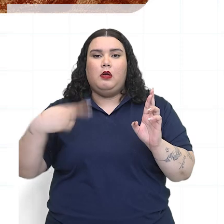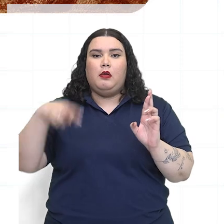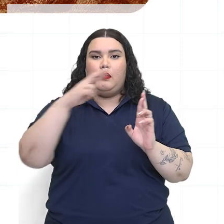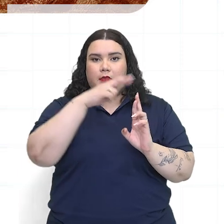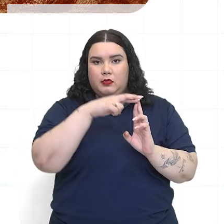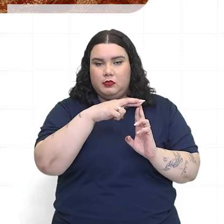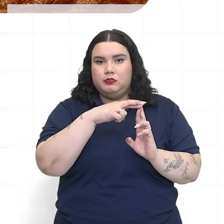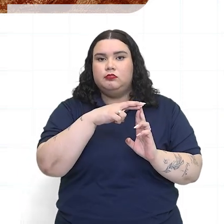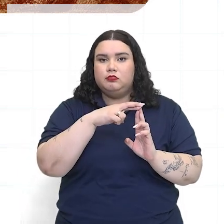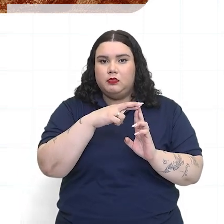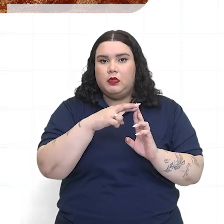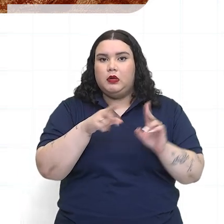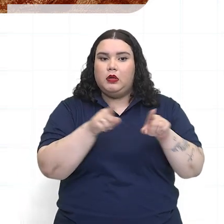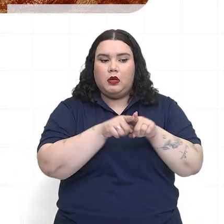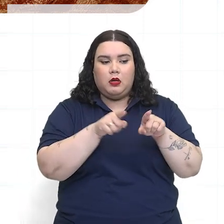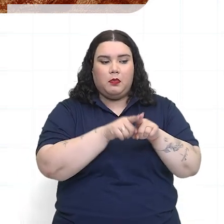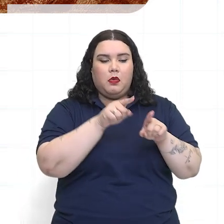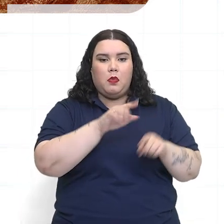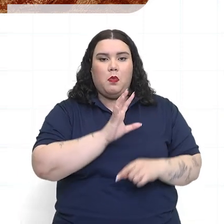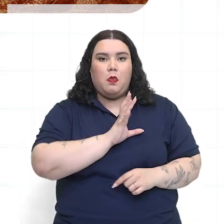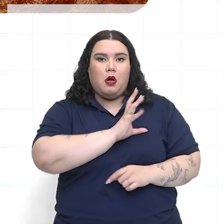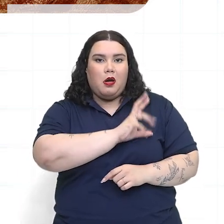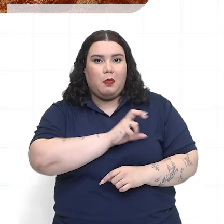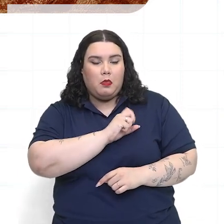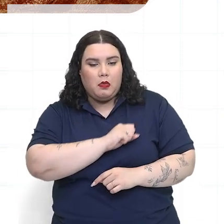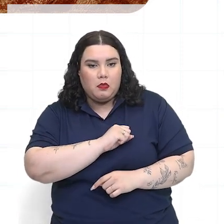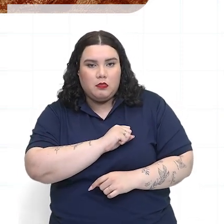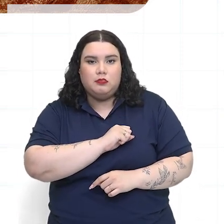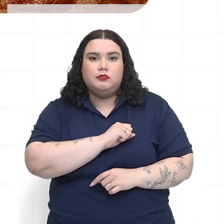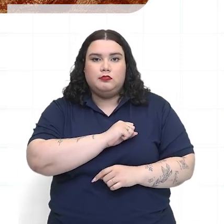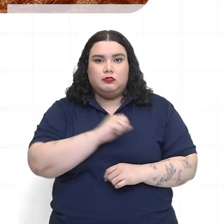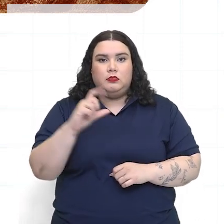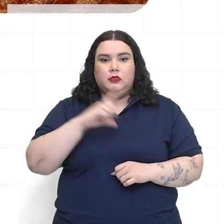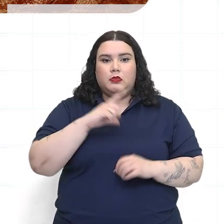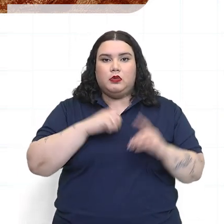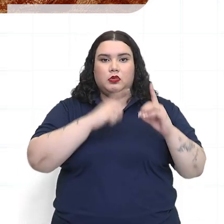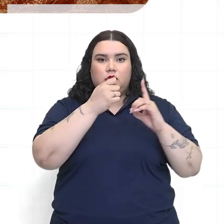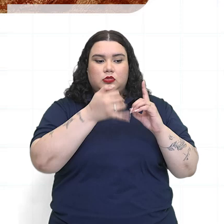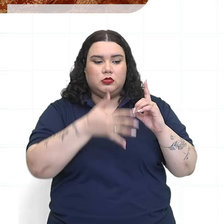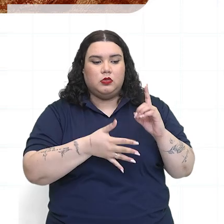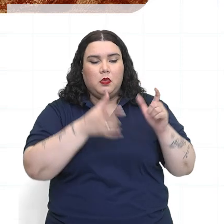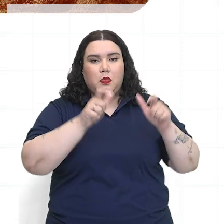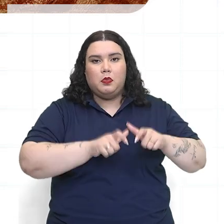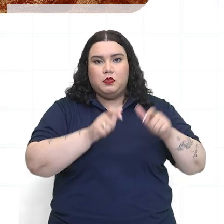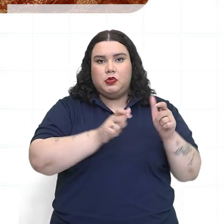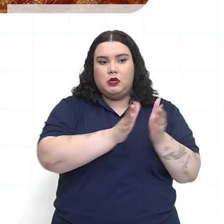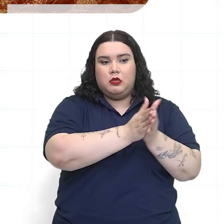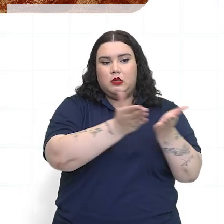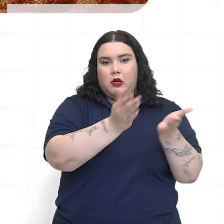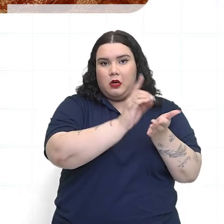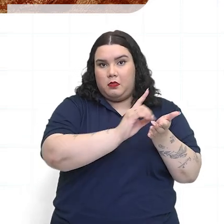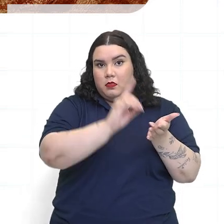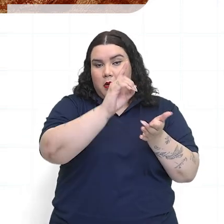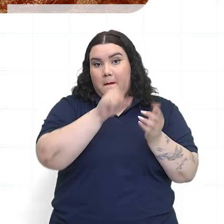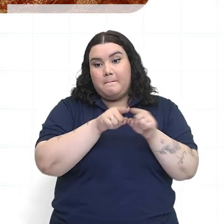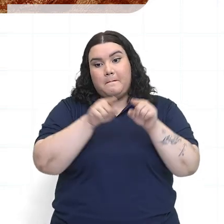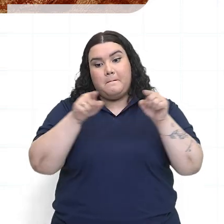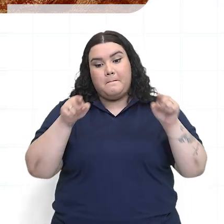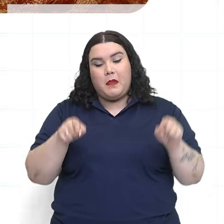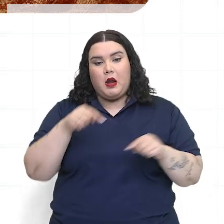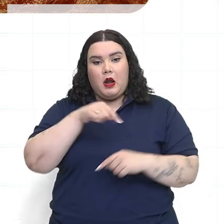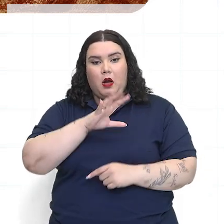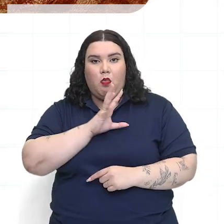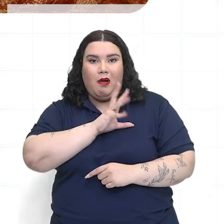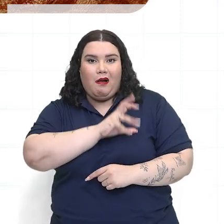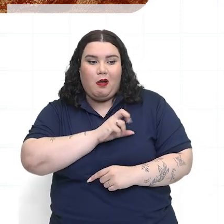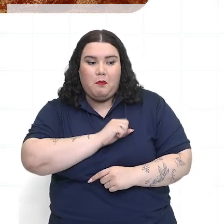uma espécie de relação também com a questão do amor que está descrito lá na Bíblia. Só que aqui, esse amor que